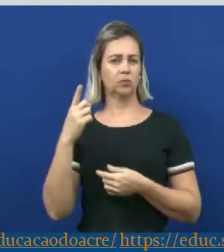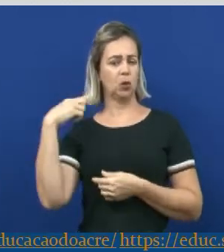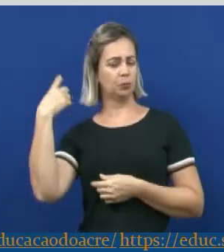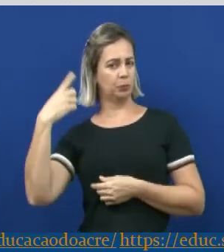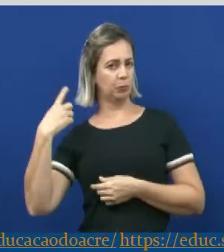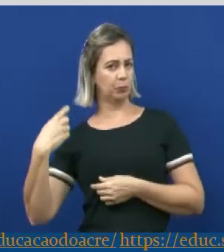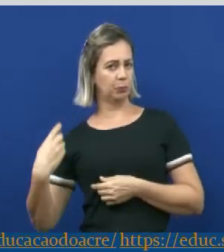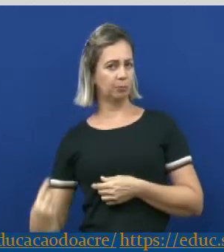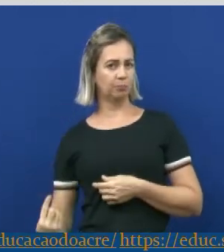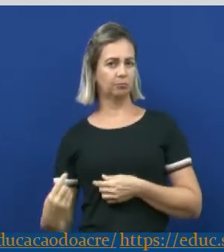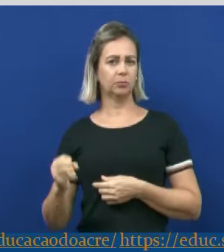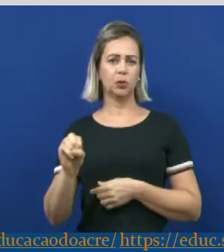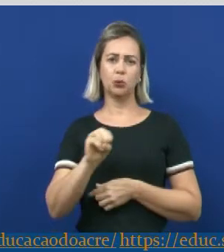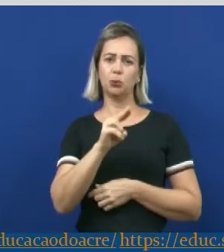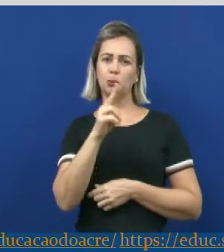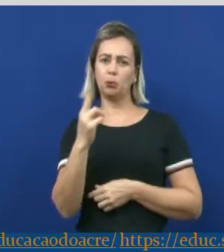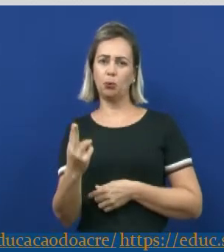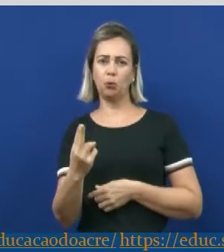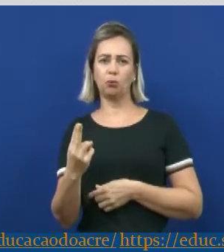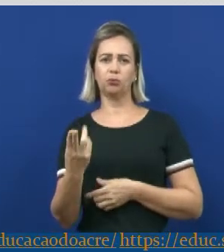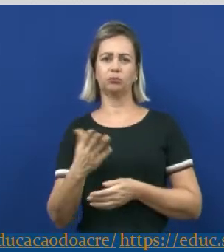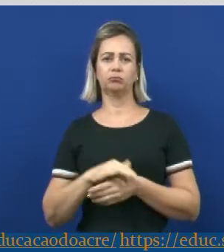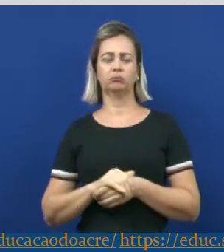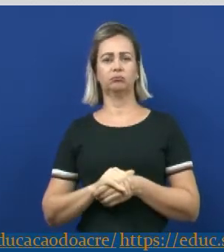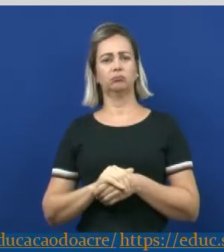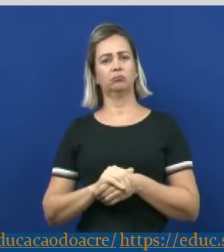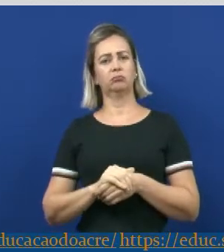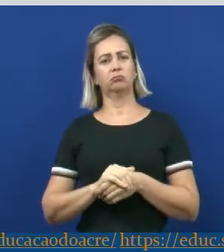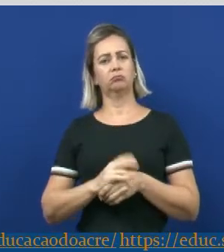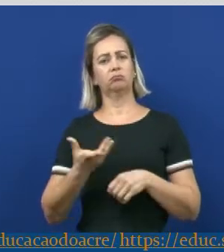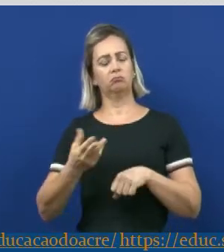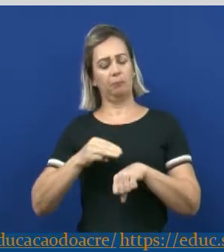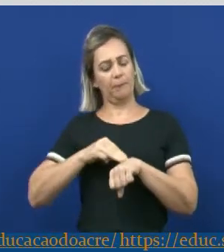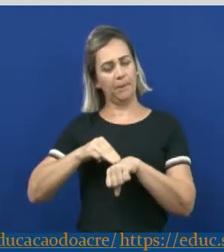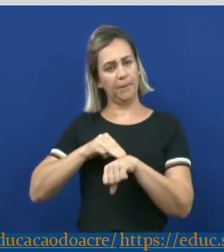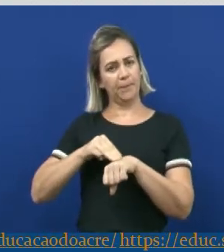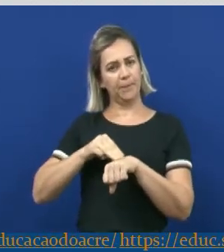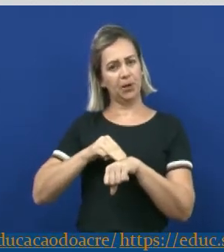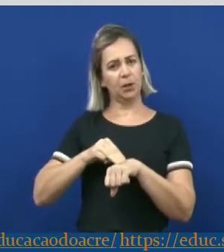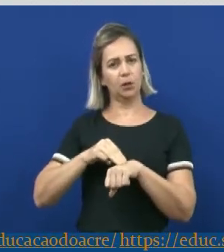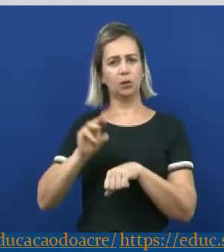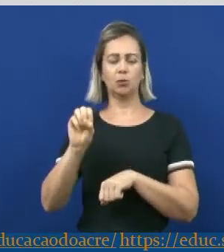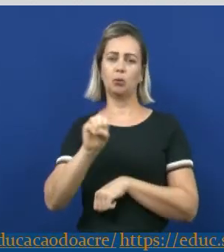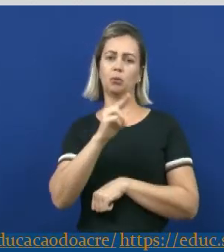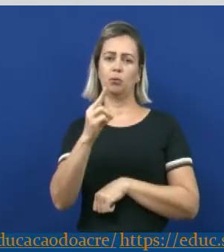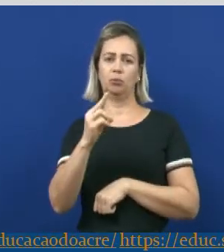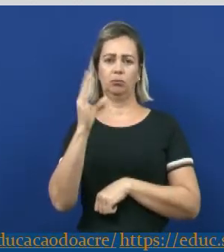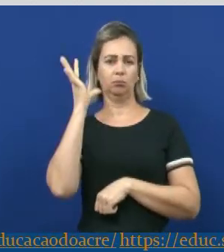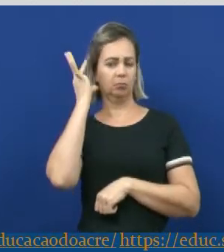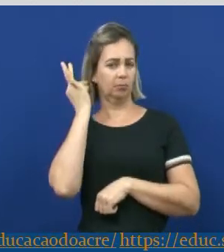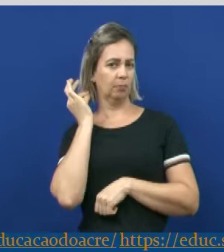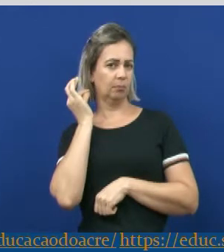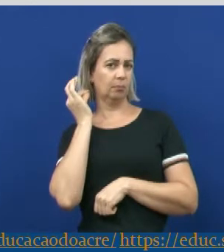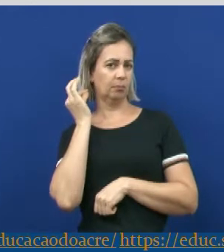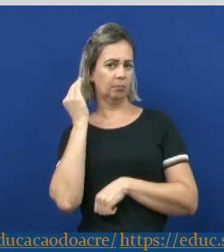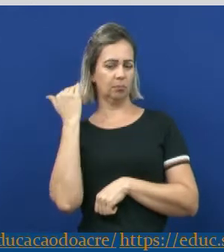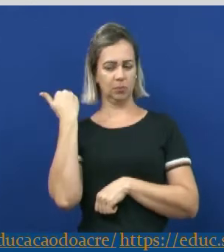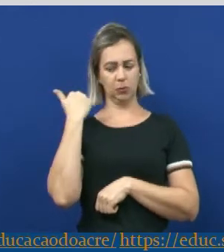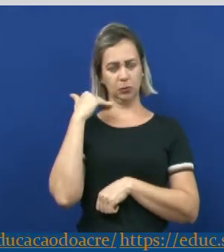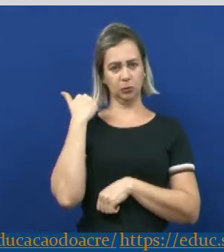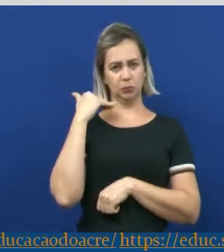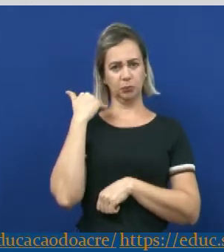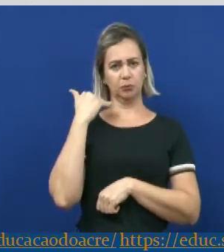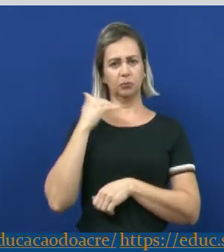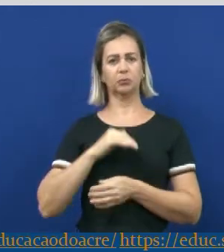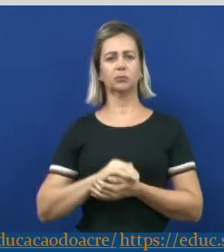ondulado, certo? Tengo el pelo castanho. Tengo el pelo corto, certo? Posso dizer também que tenho